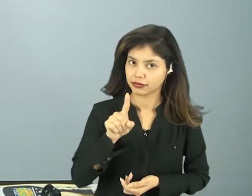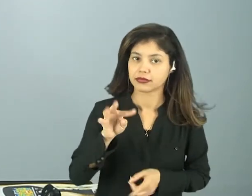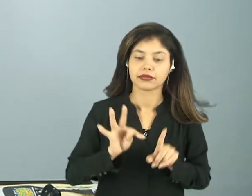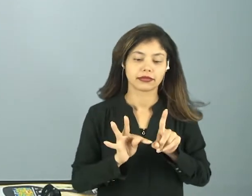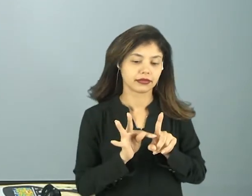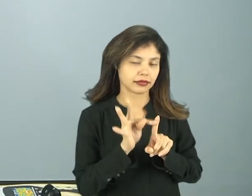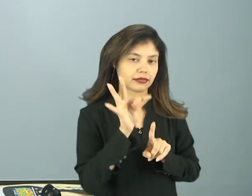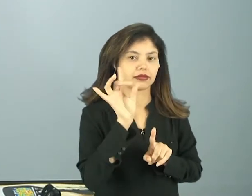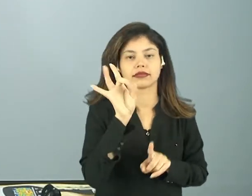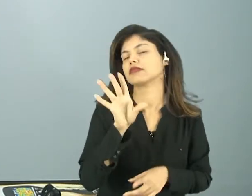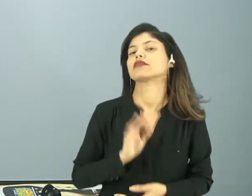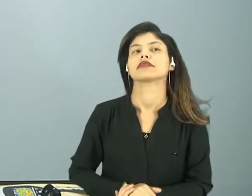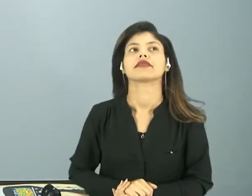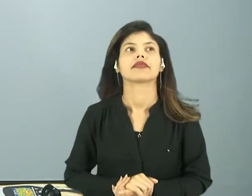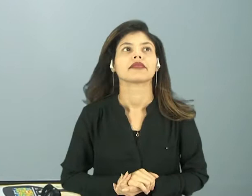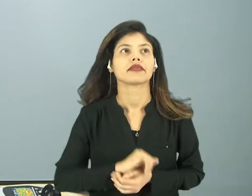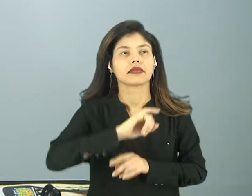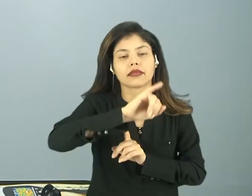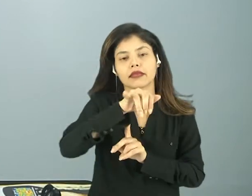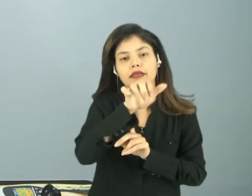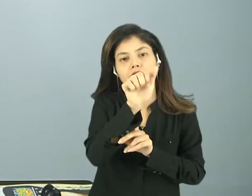bem? Jane